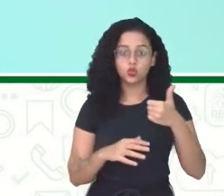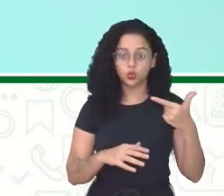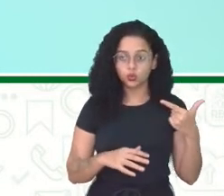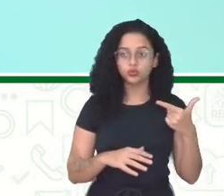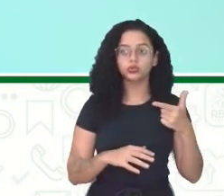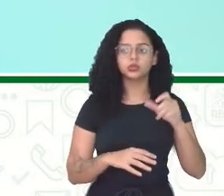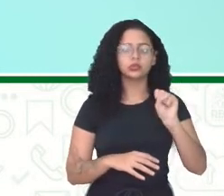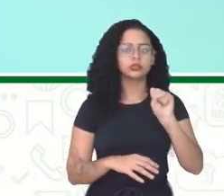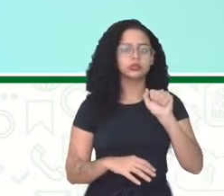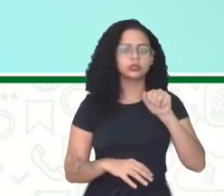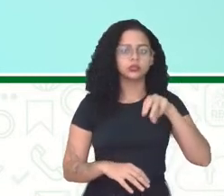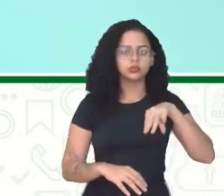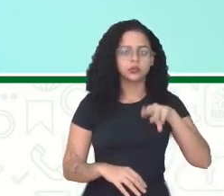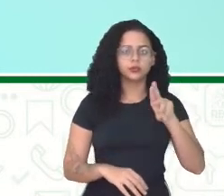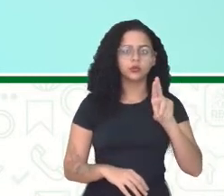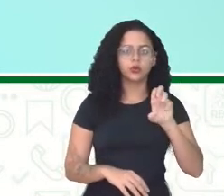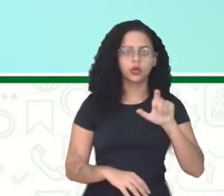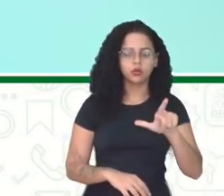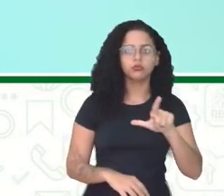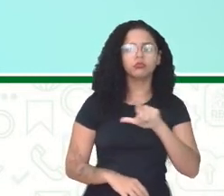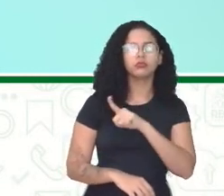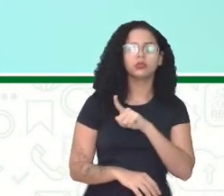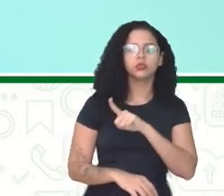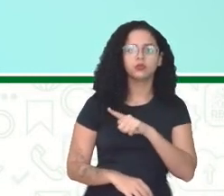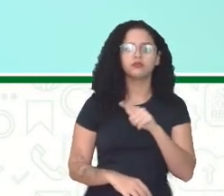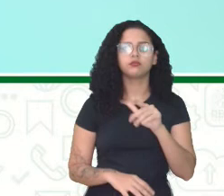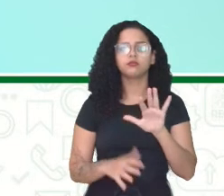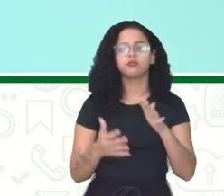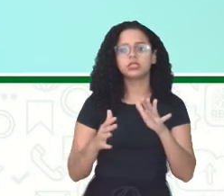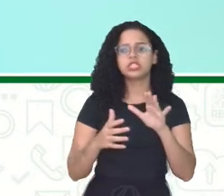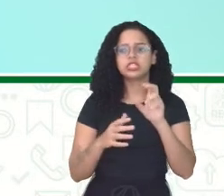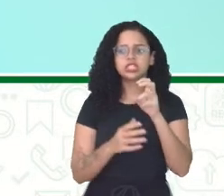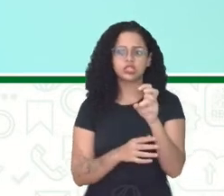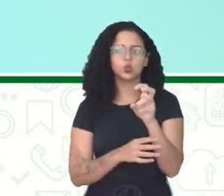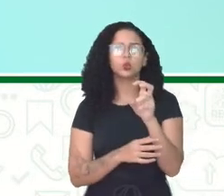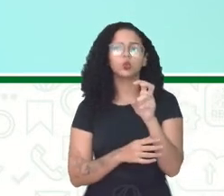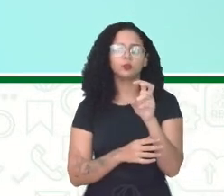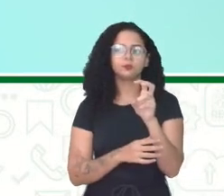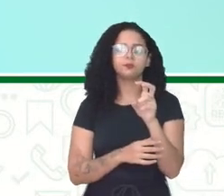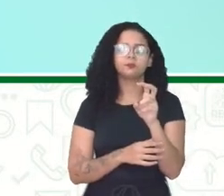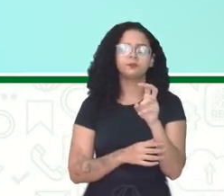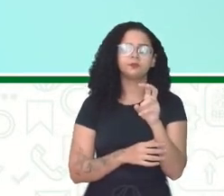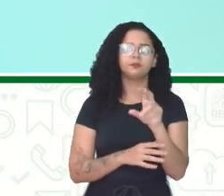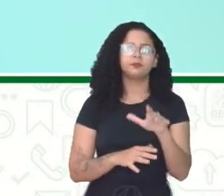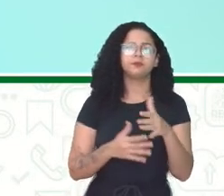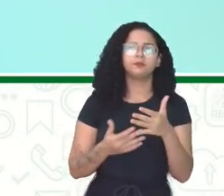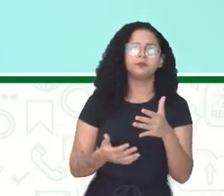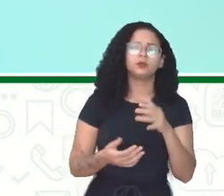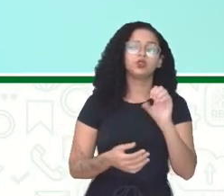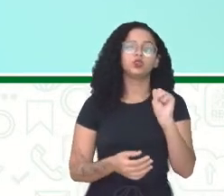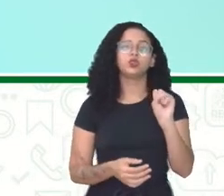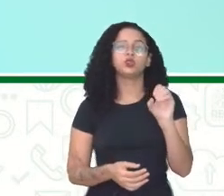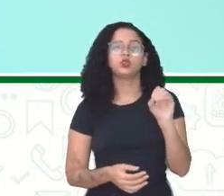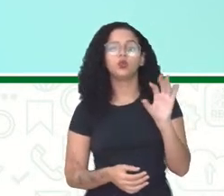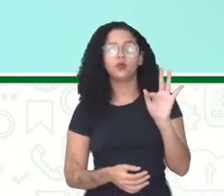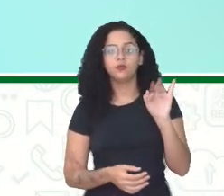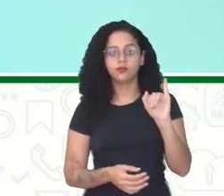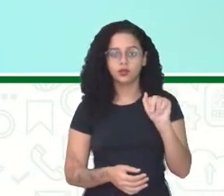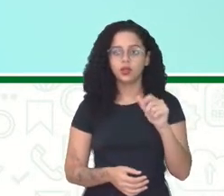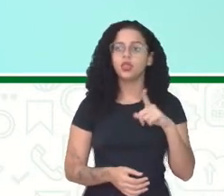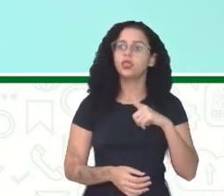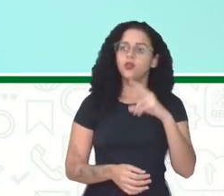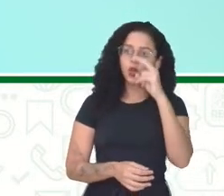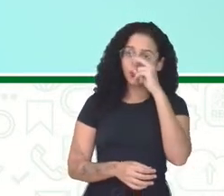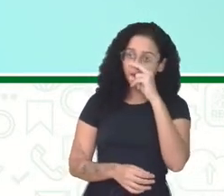o Samuel teve em torno de 5, tá? E a Sofia teve o